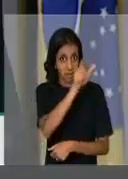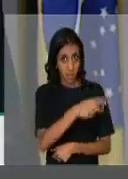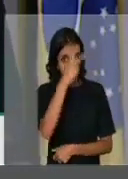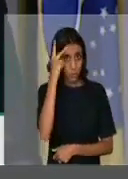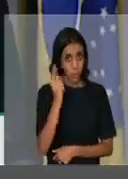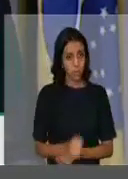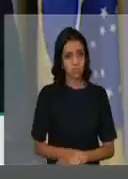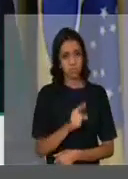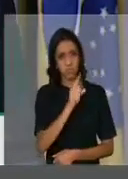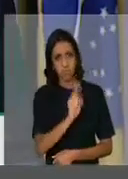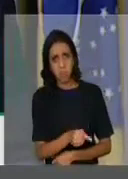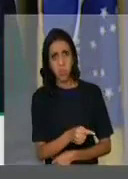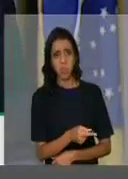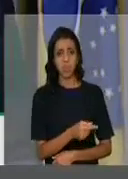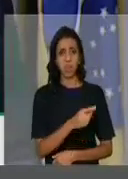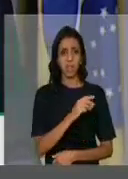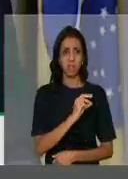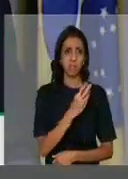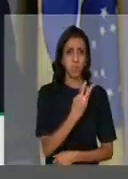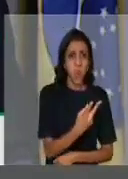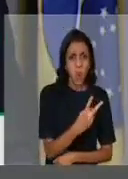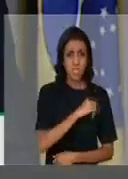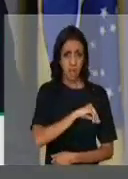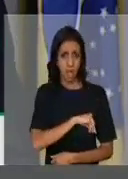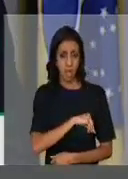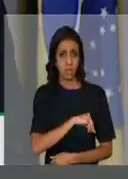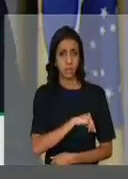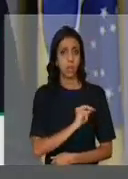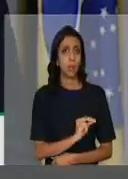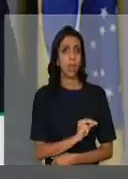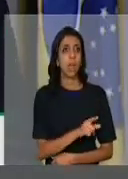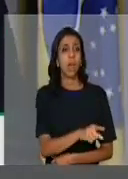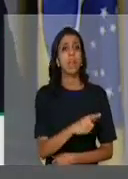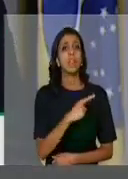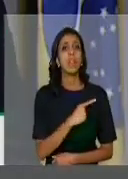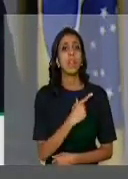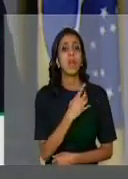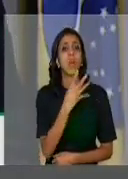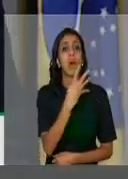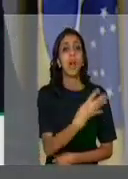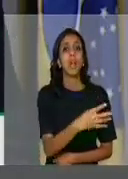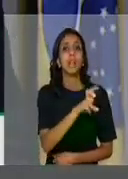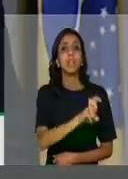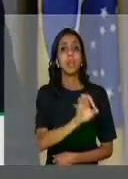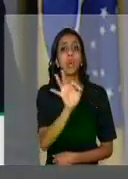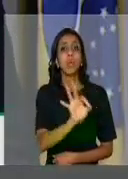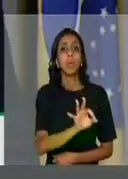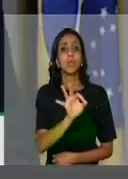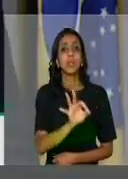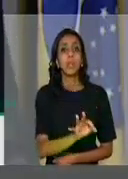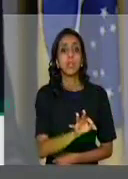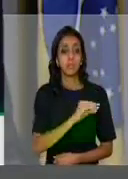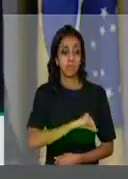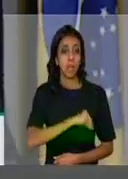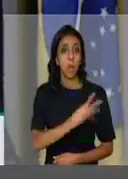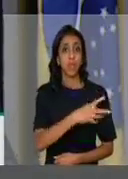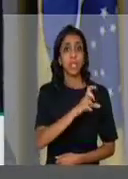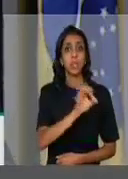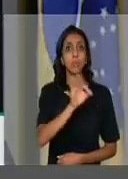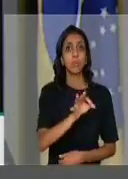esta pessoa que ganha 1, 2 salários mínimos tem 45% da sua